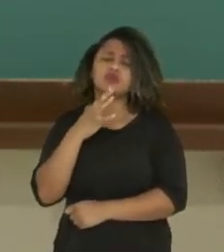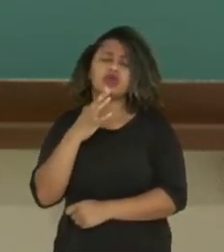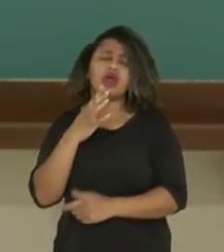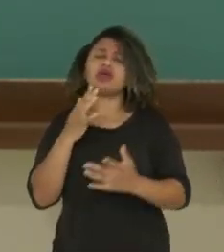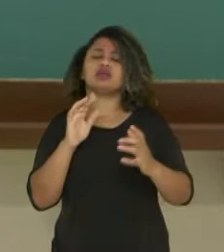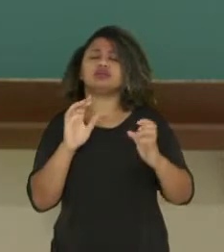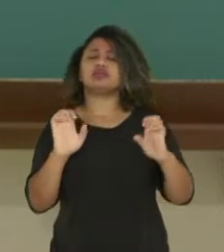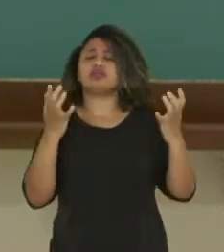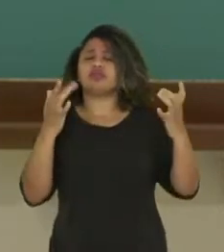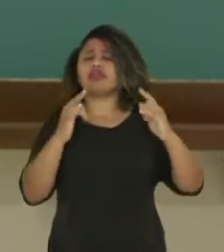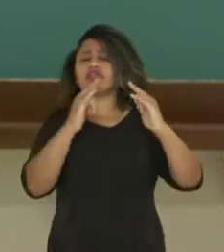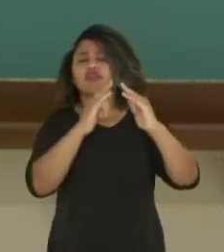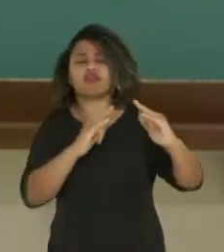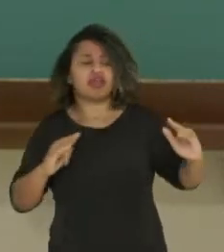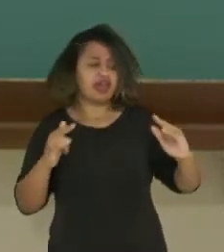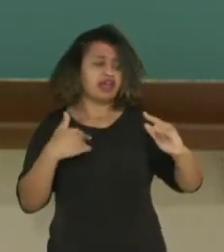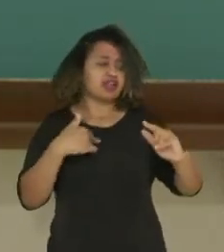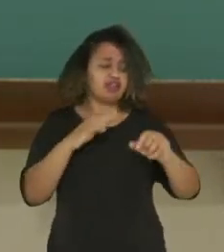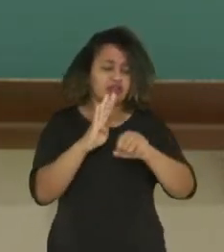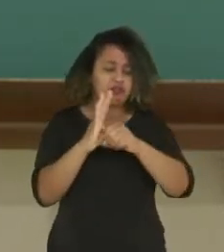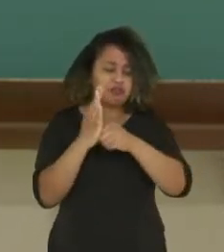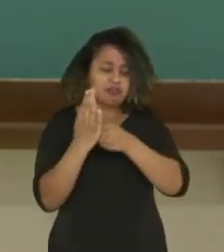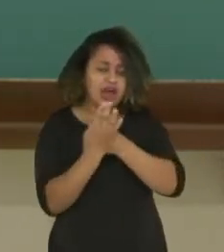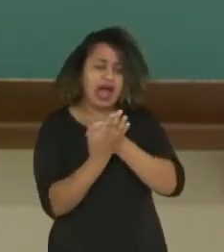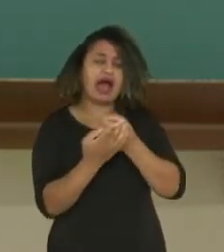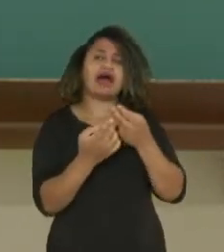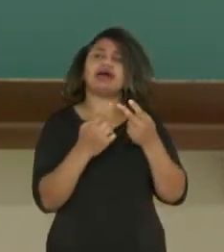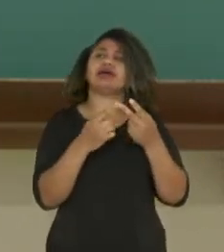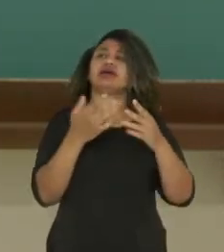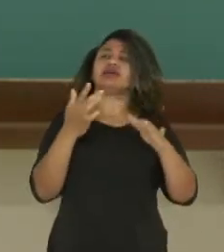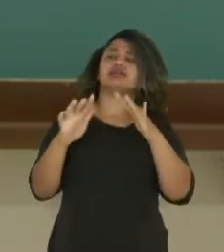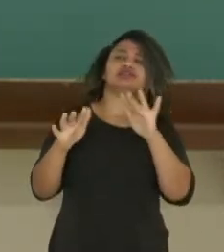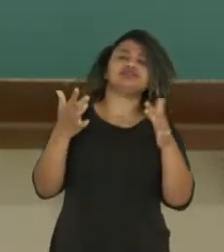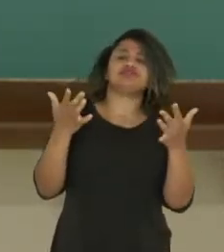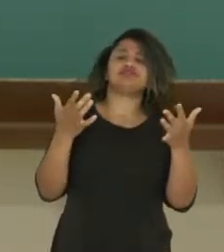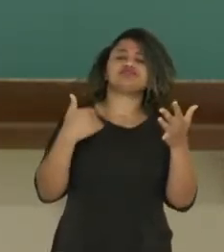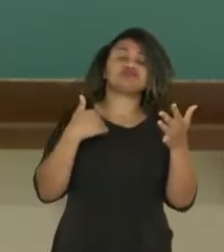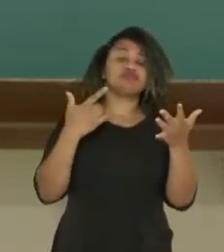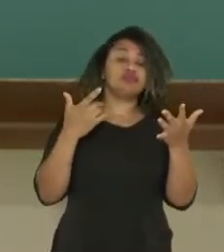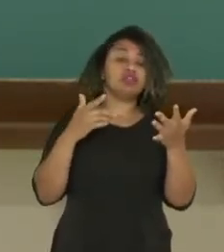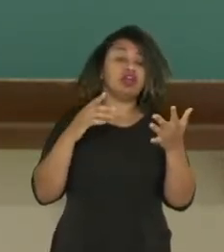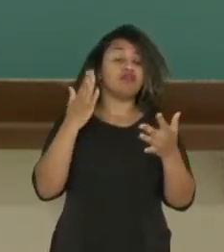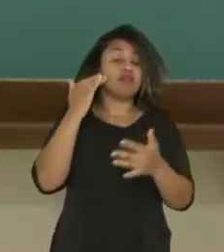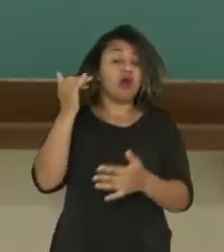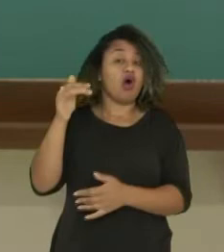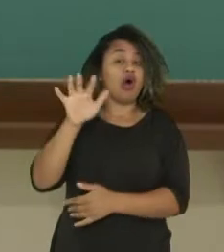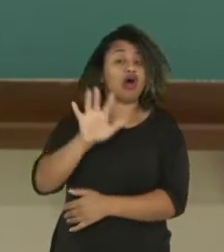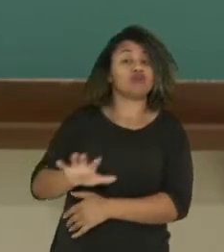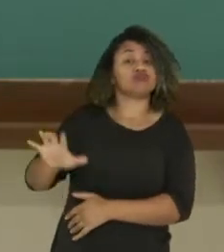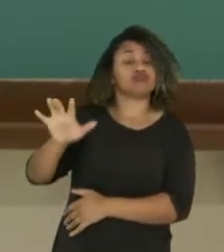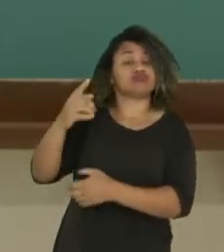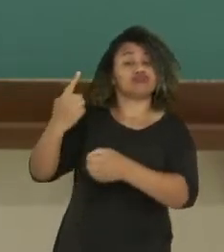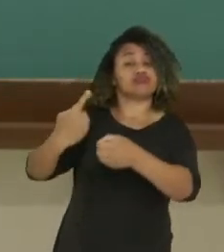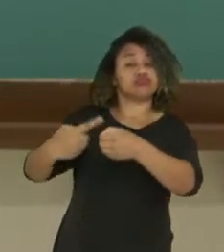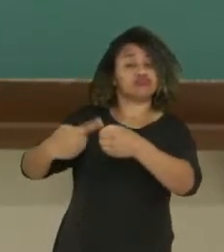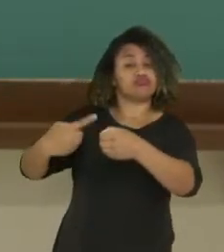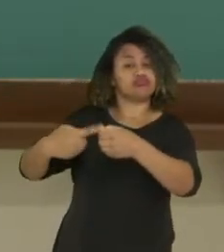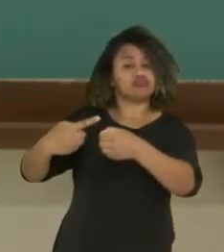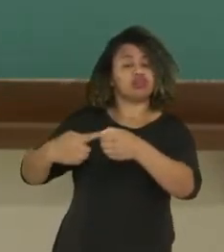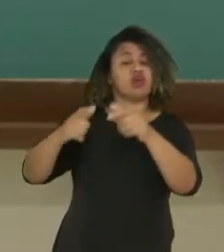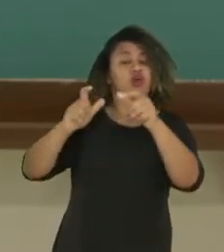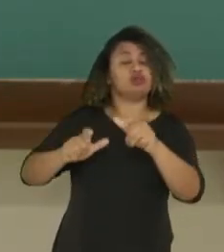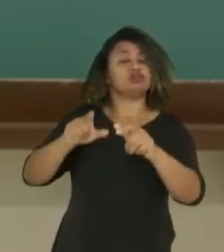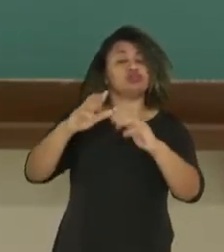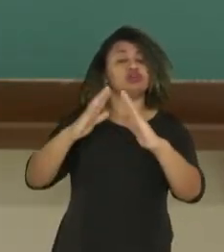alguma feirinha. Às vezes é uma feirinha do bairro, às vezes é uma feira popularmente conhecida na sua cidade, na sua